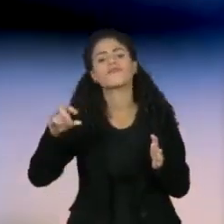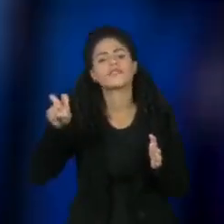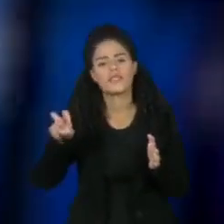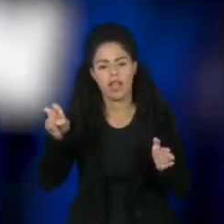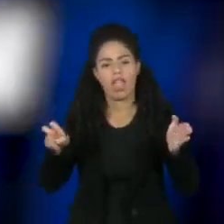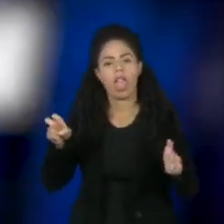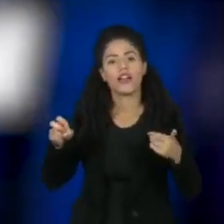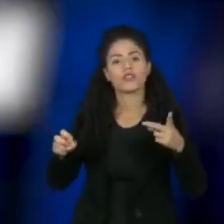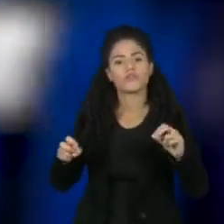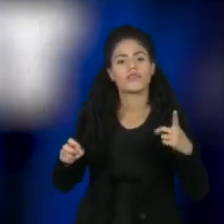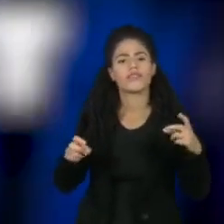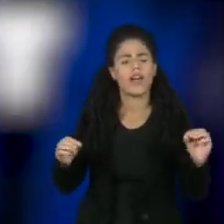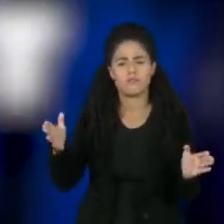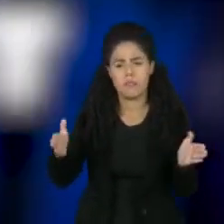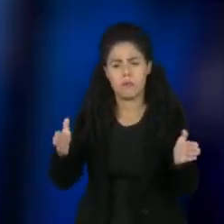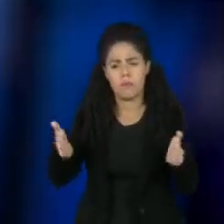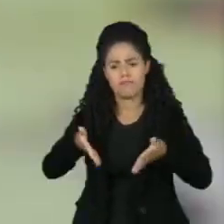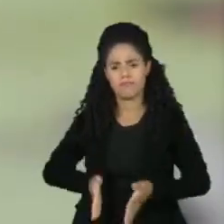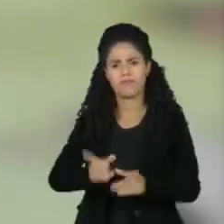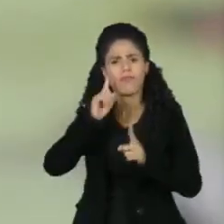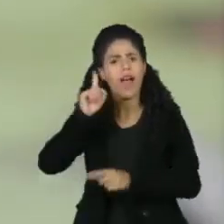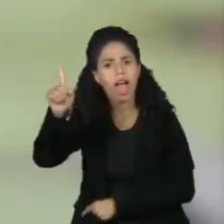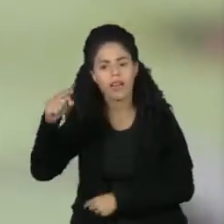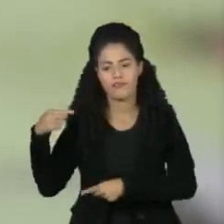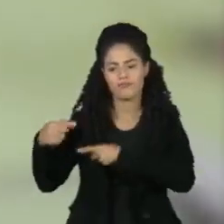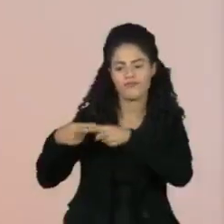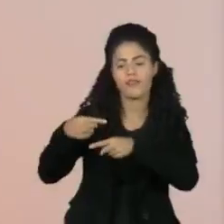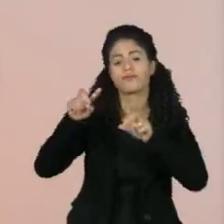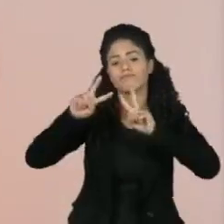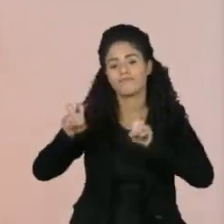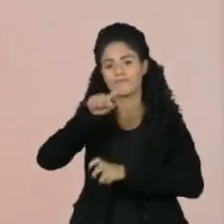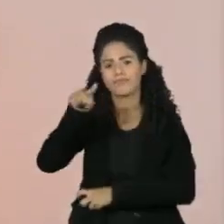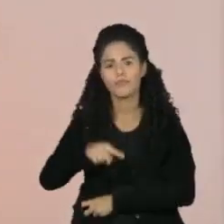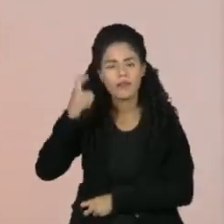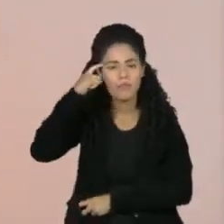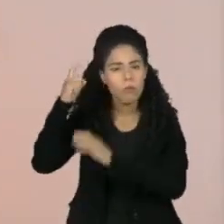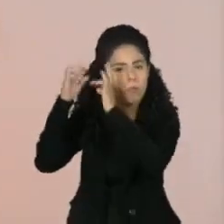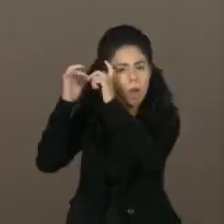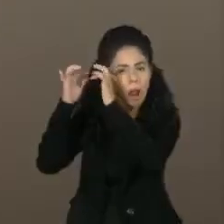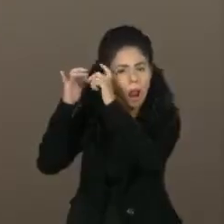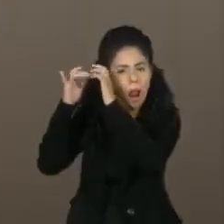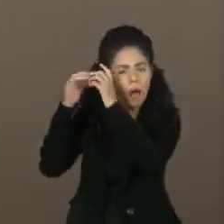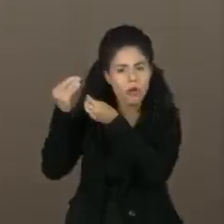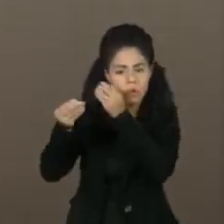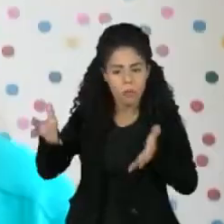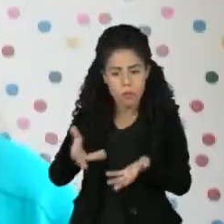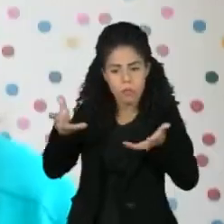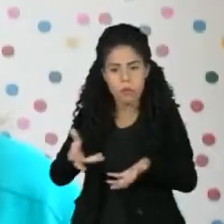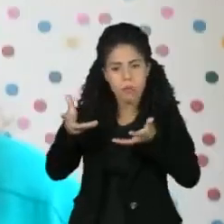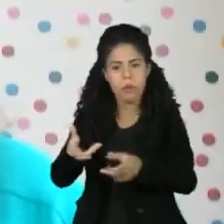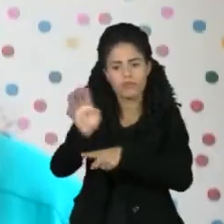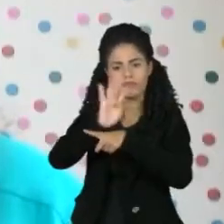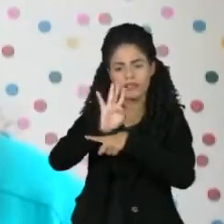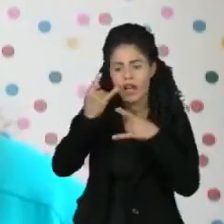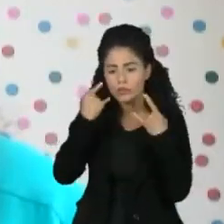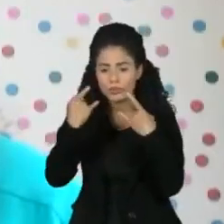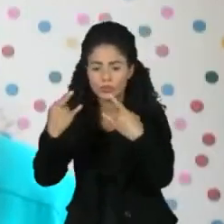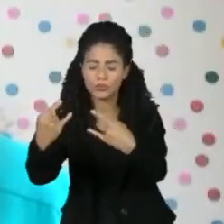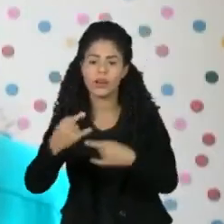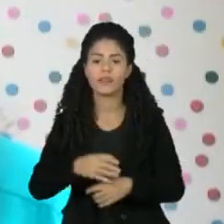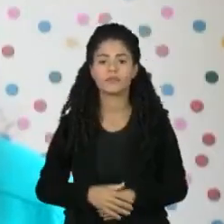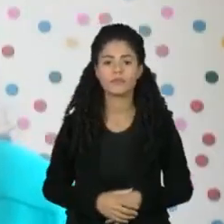1995 e 2010. Esse sucesso tem a ver com a forma como o cérebro recebe o estímulo do vídeo. Os mecanismos,